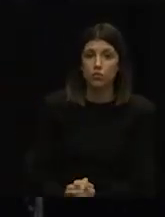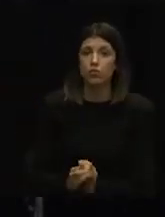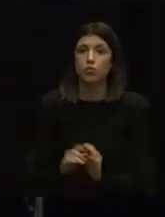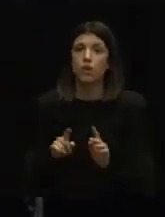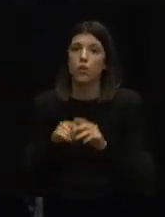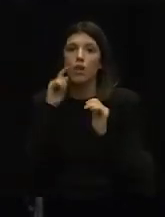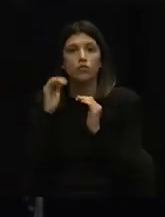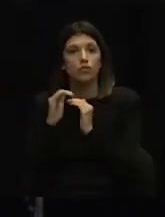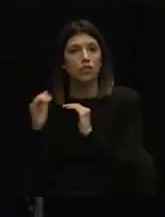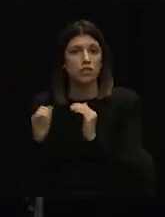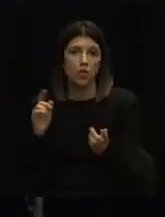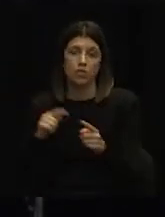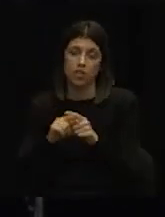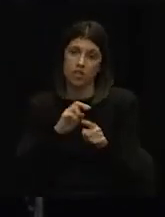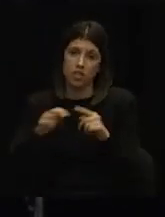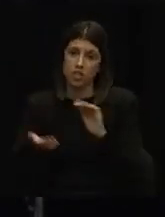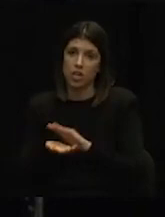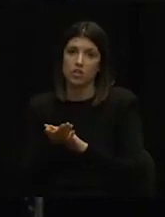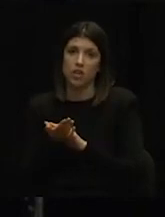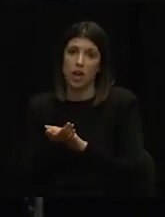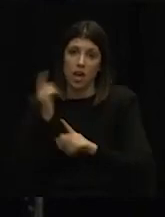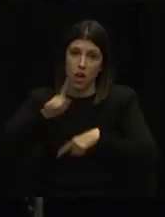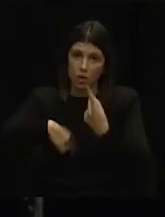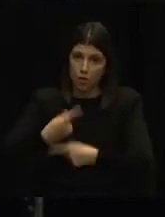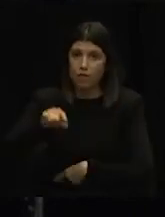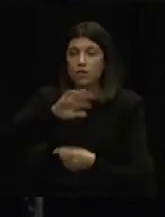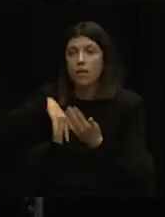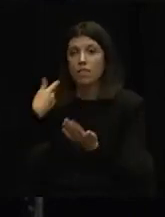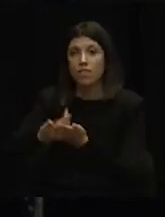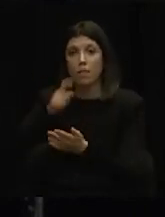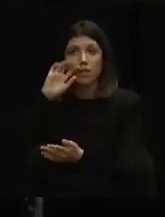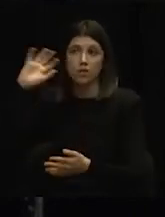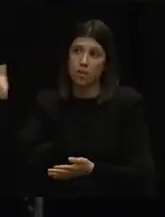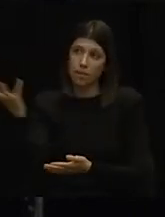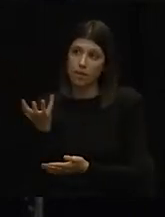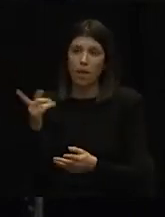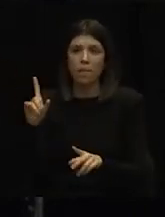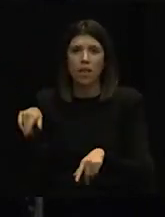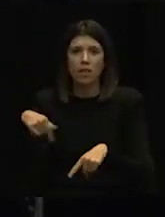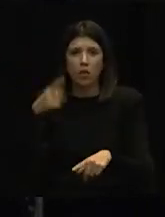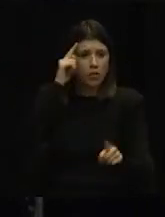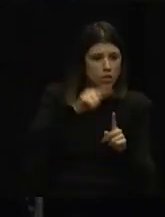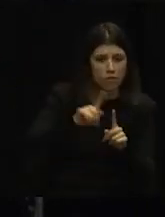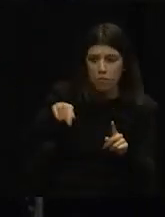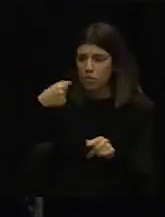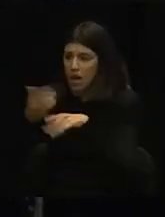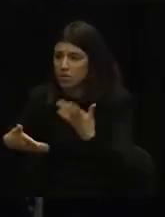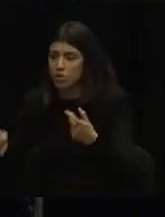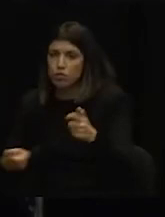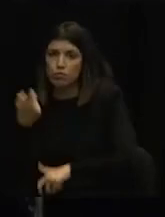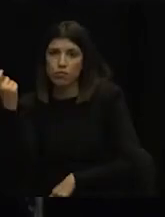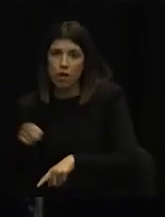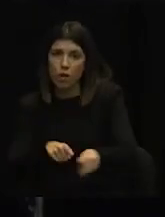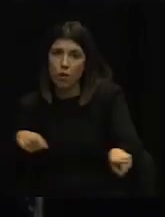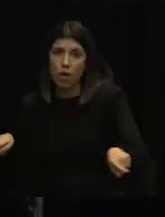expansão sustentável das energias renováveis adaptação climática a Proteção Ambiental mas depois as ações são contraditórias que os objetivos e o